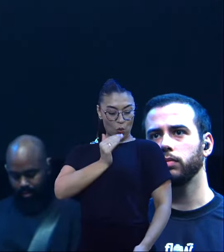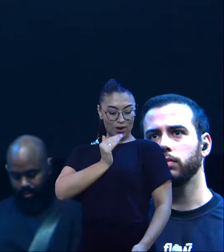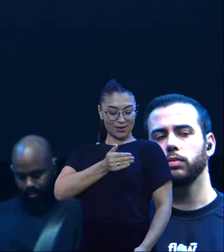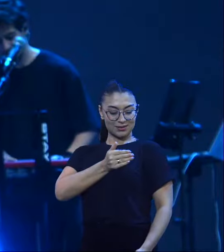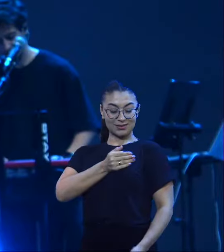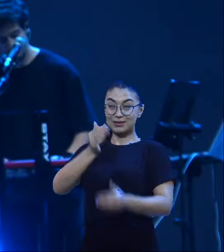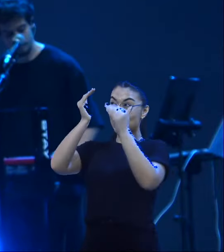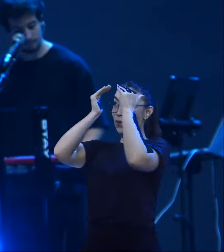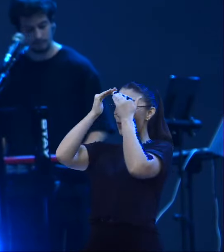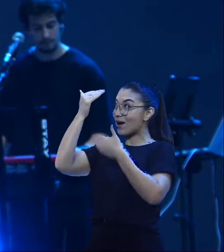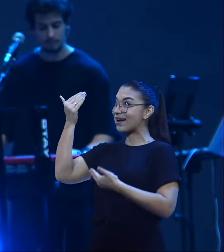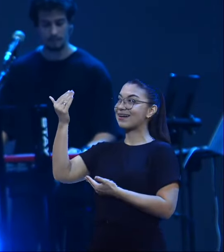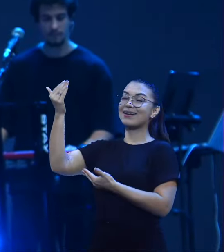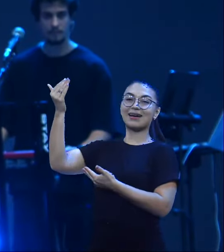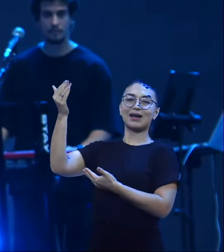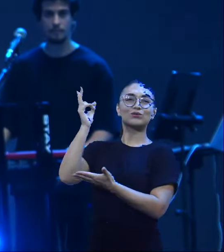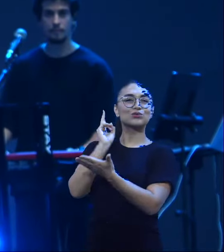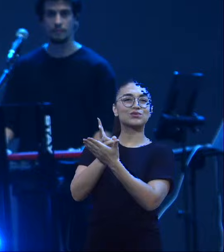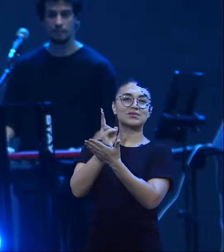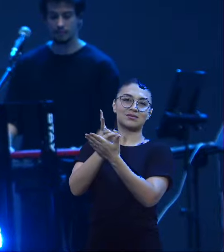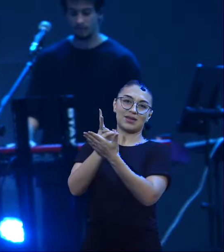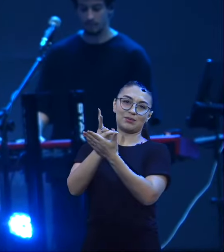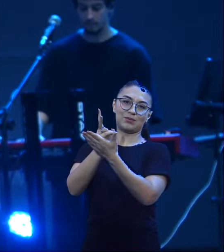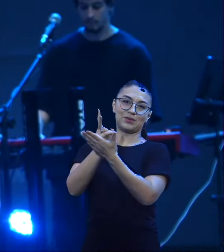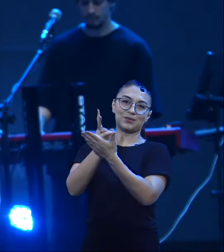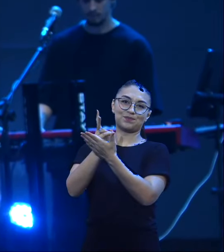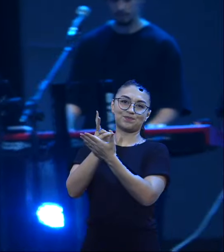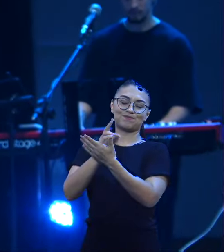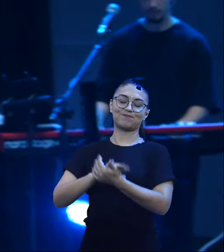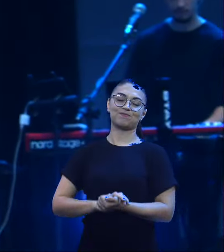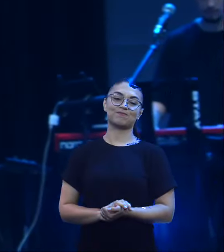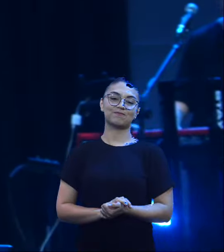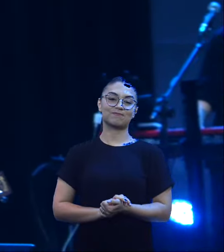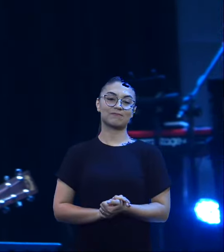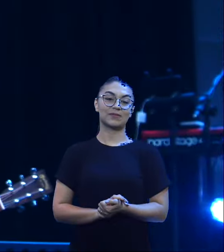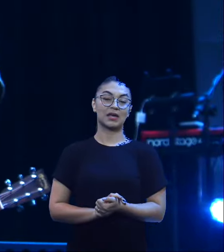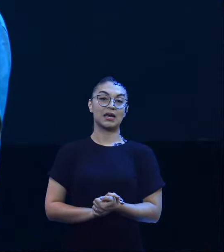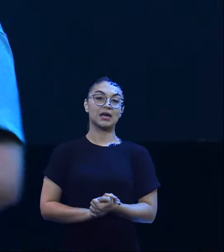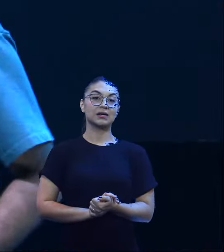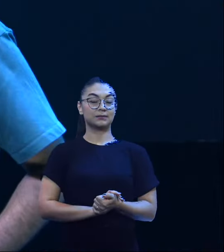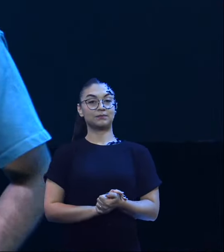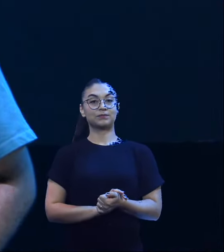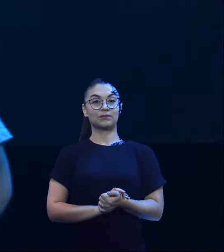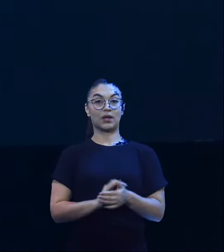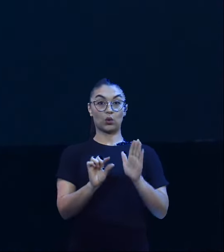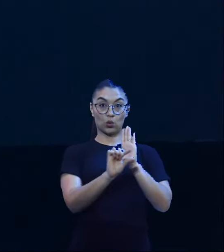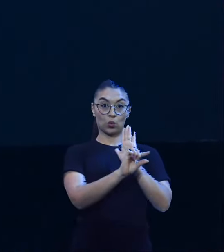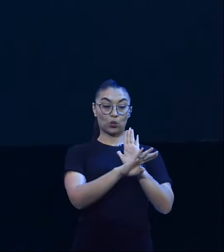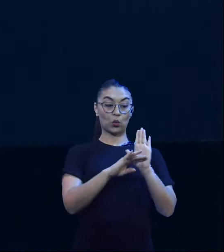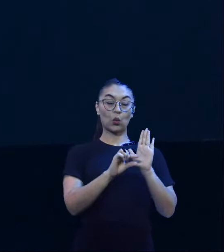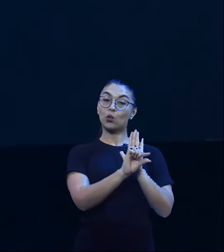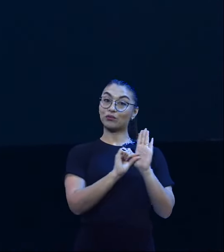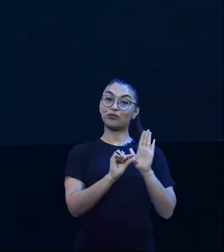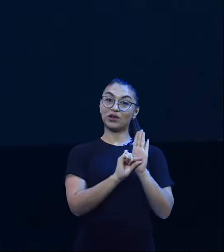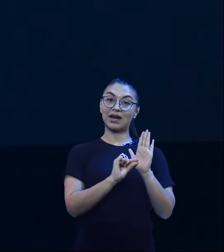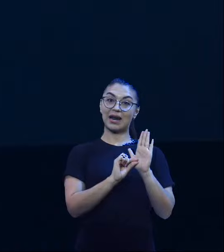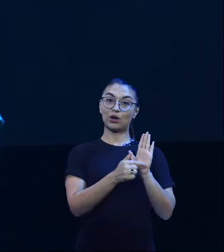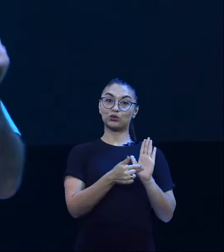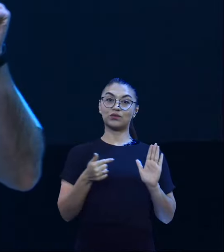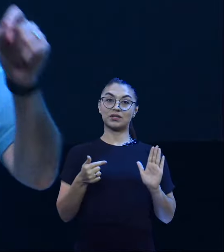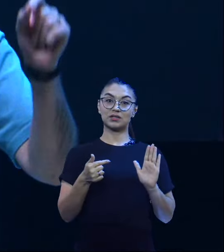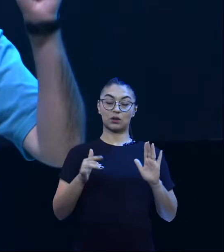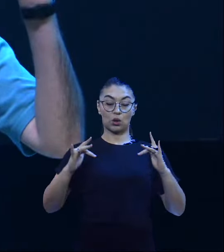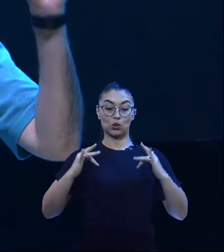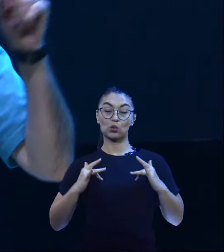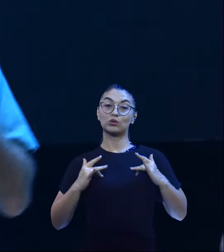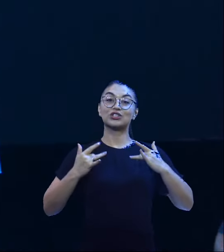fez. E um trecho que me chamou a atenção foi o final desse texto. É quando ele fala sobre o